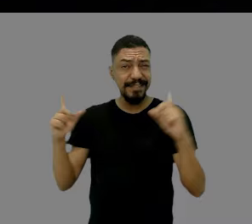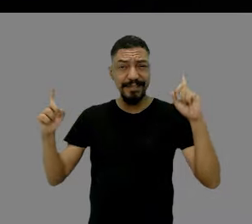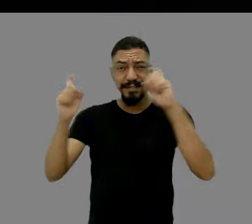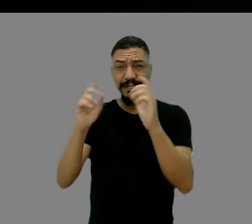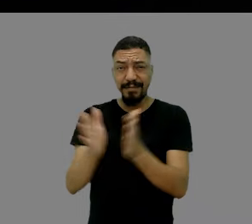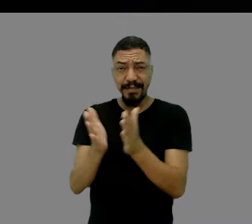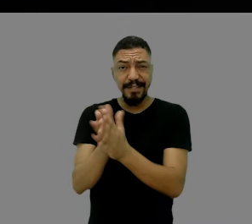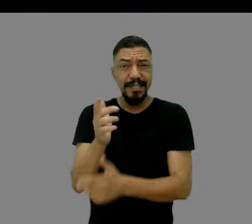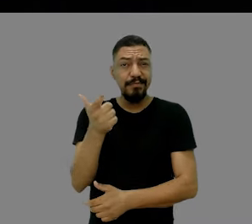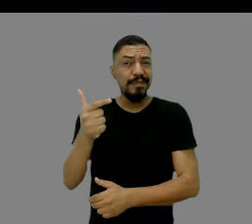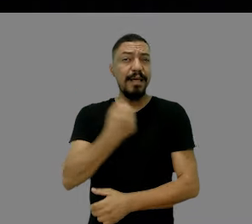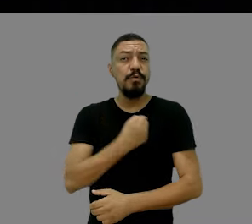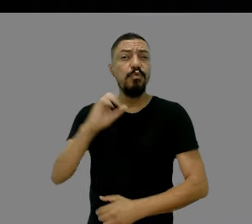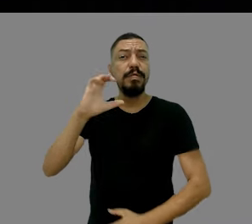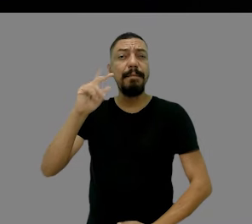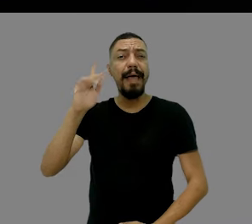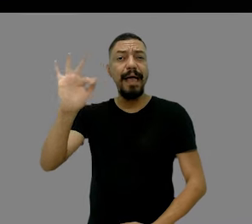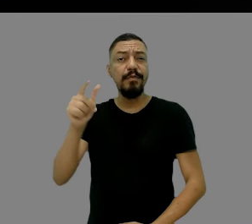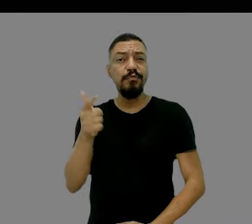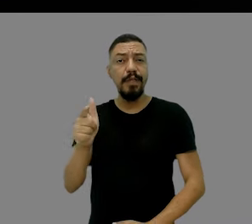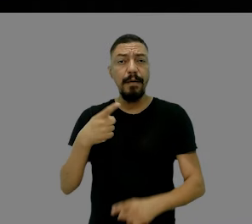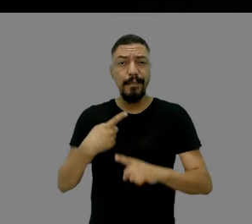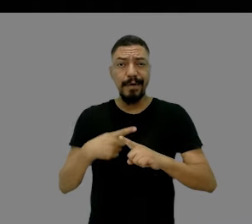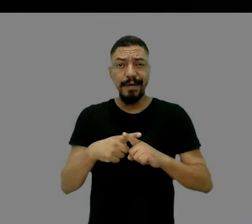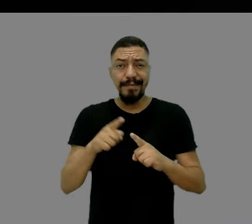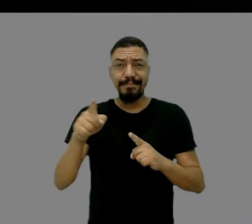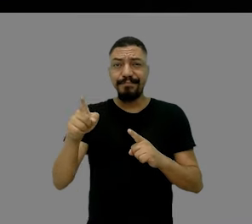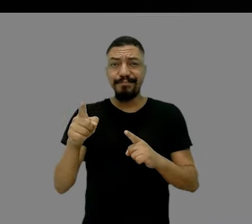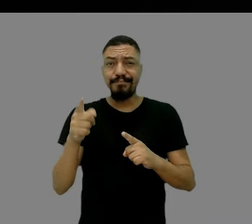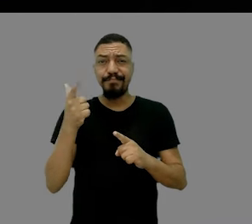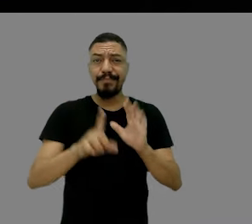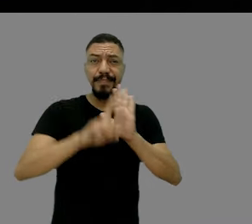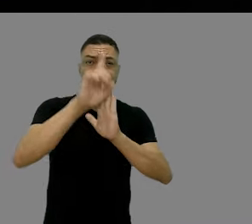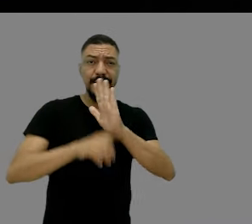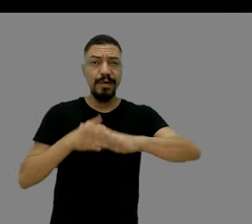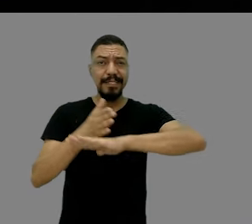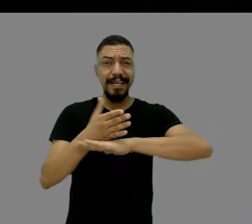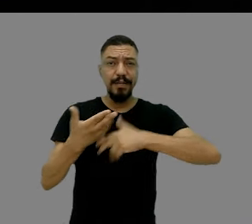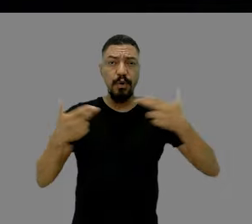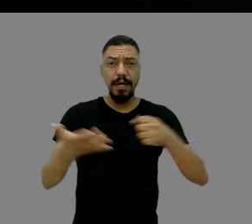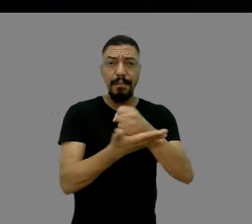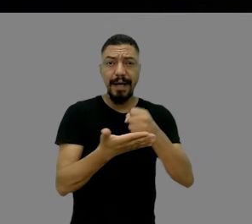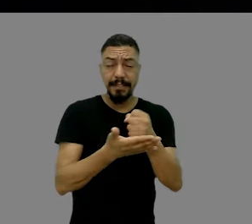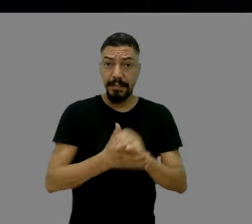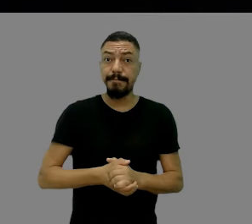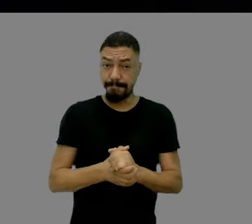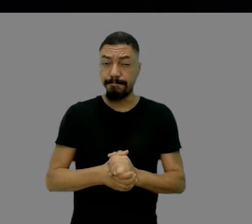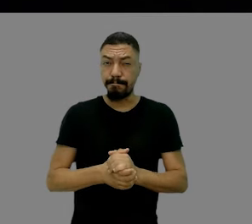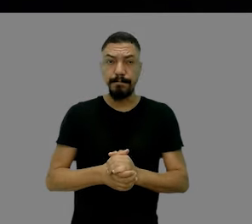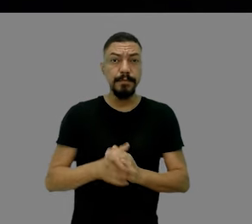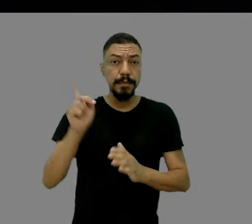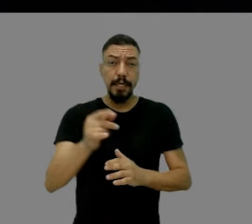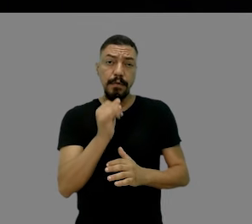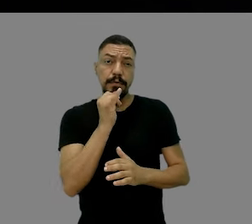direito a acessos básicos. Isso é uma situação de extrema exceção, que você vai trazer